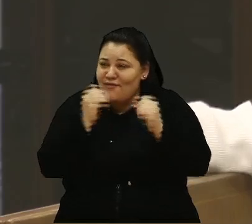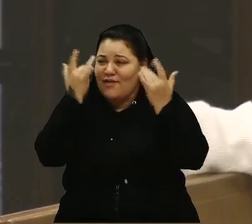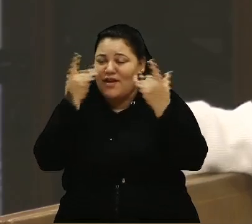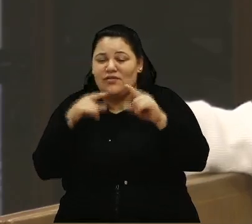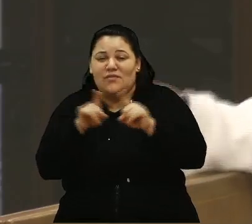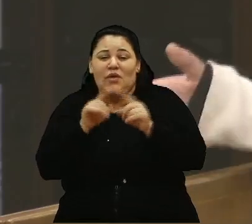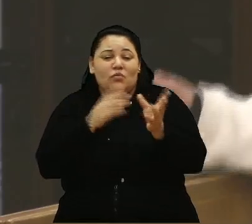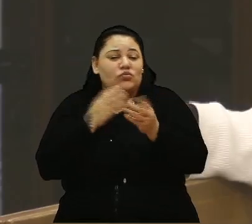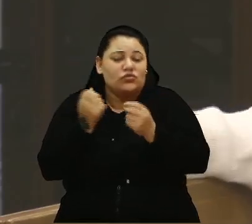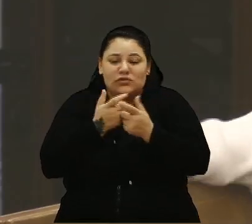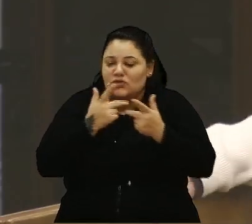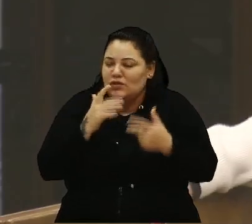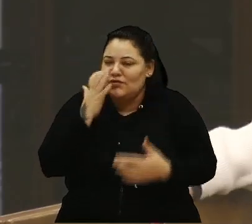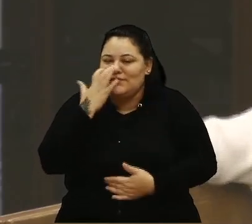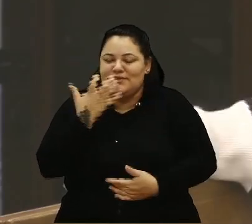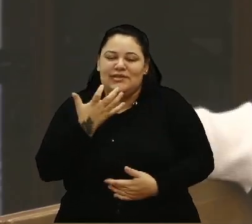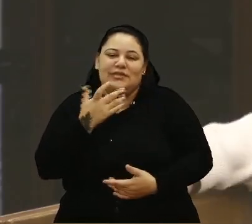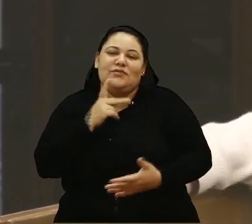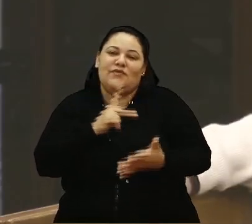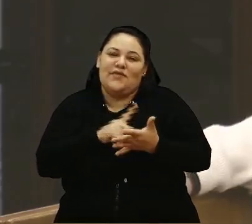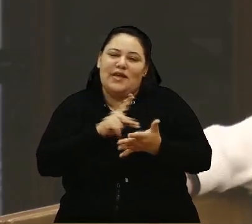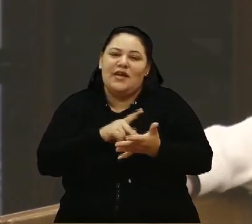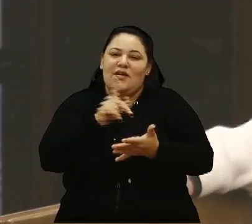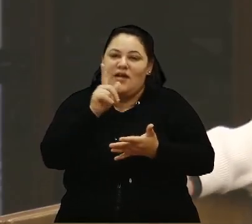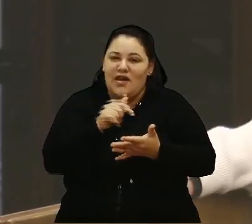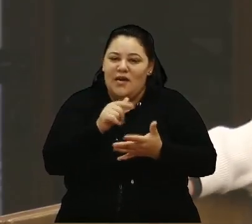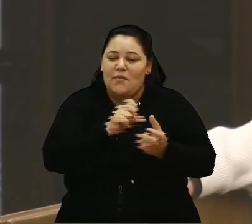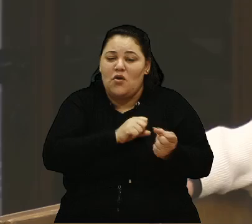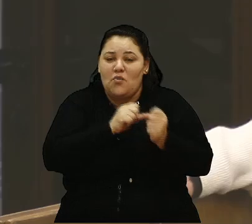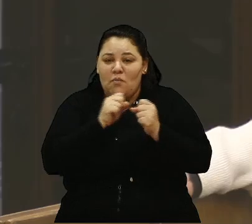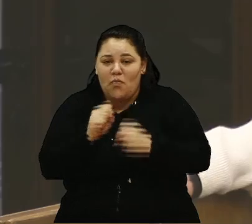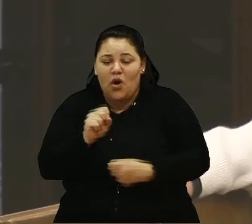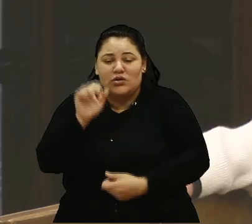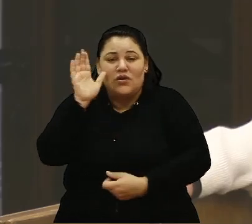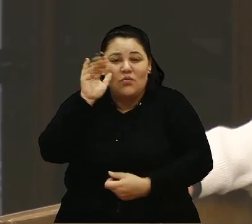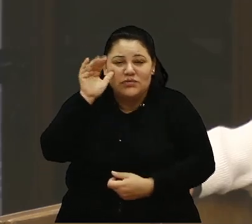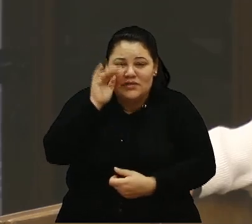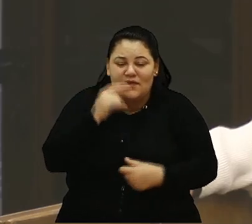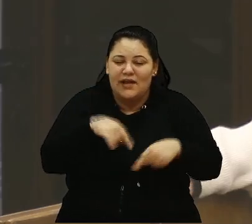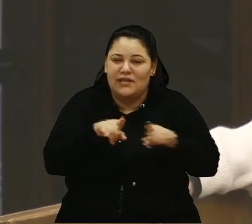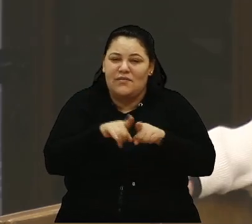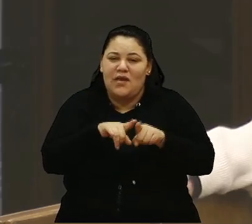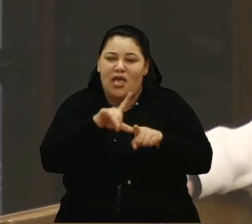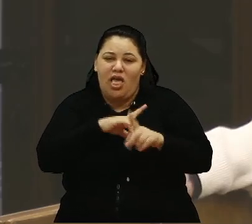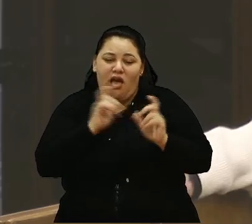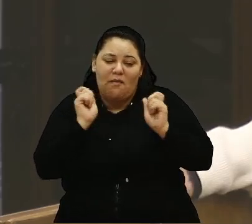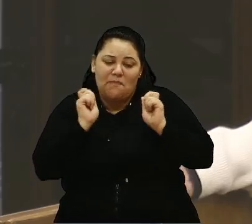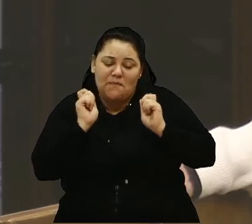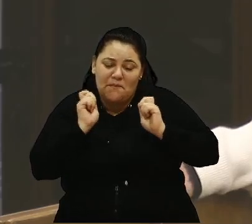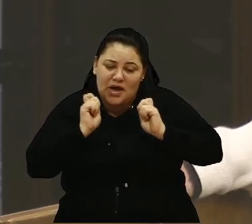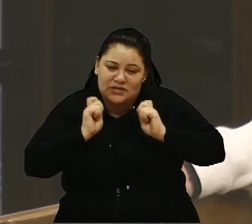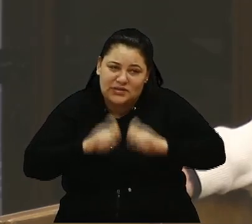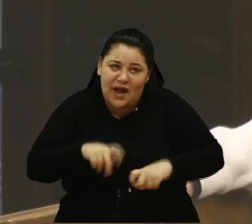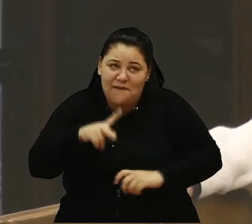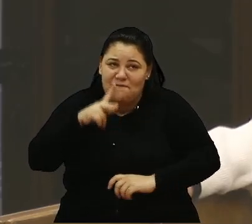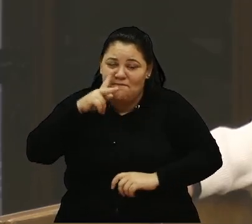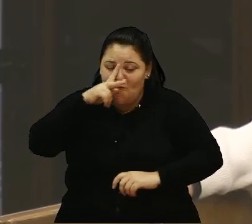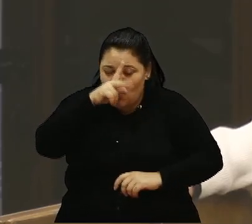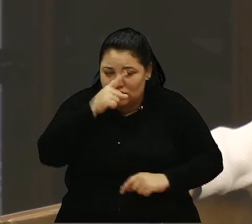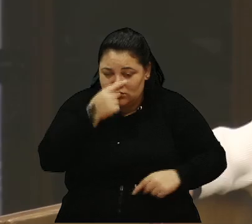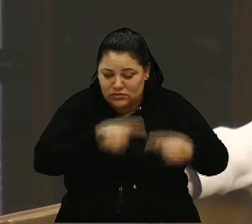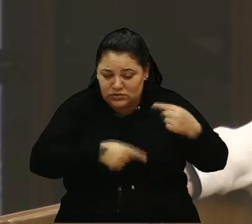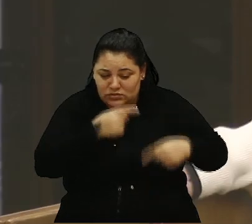coisas acontecendo, é justamente para que a gente possa observar a potência que esse debate tem. Veio